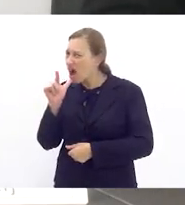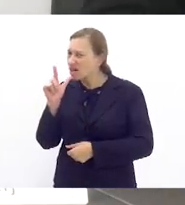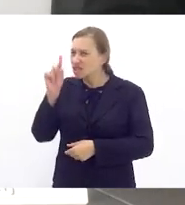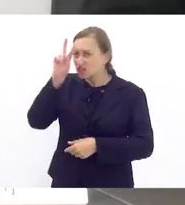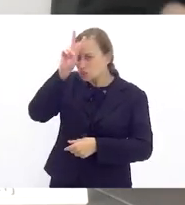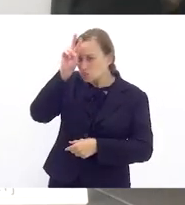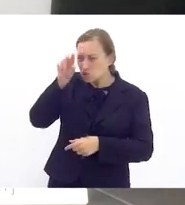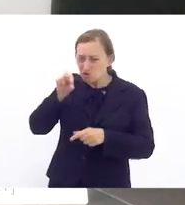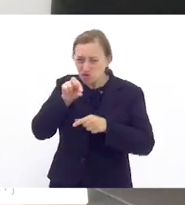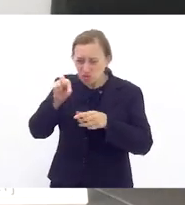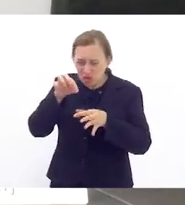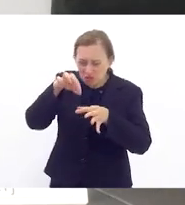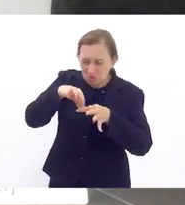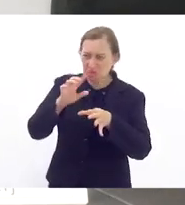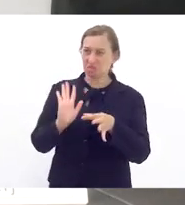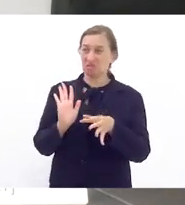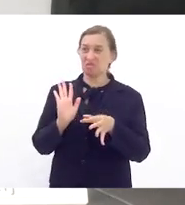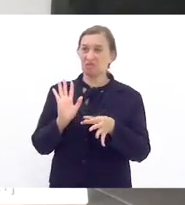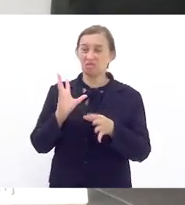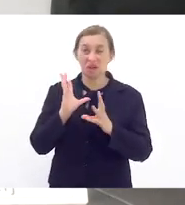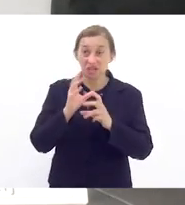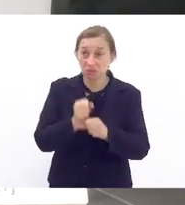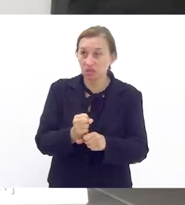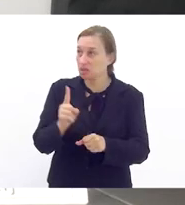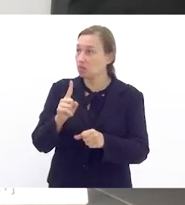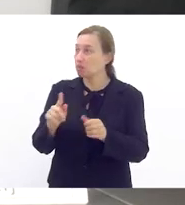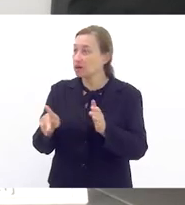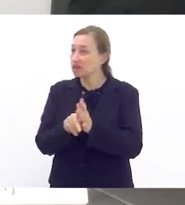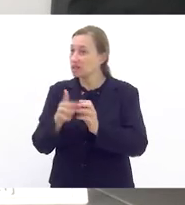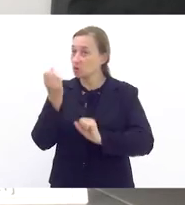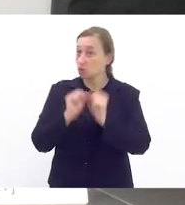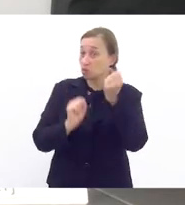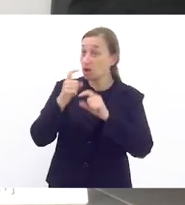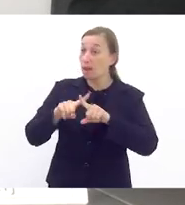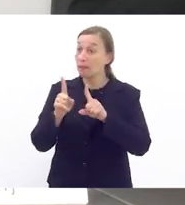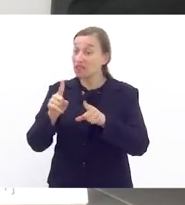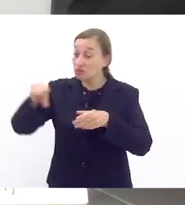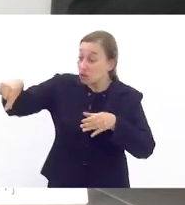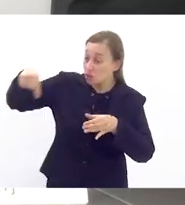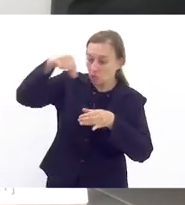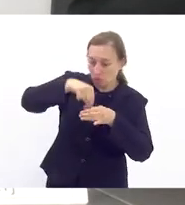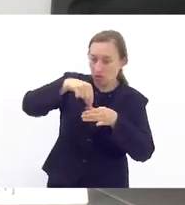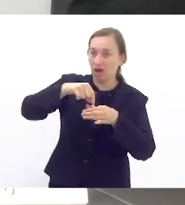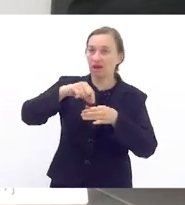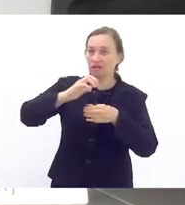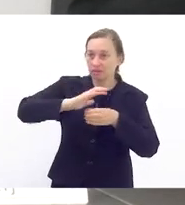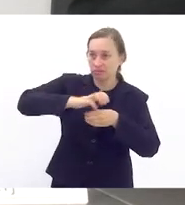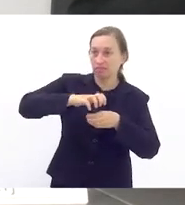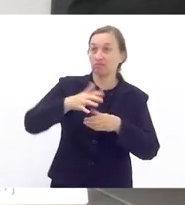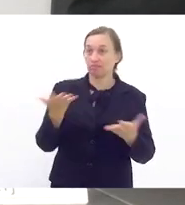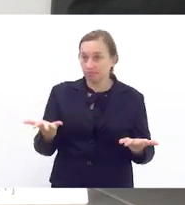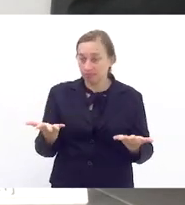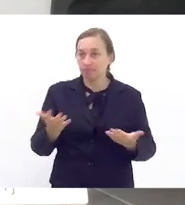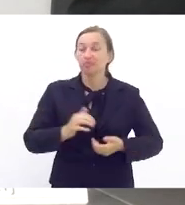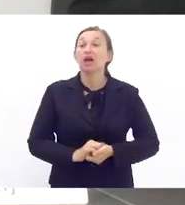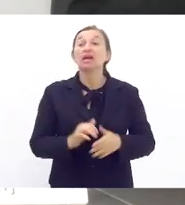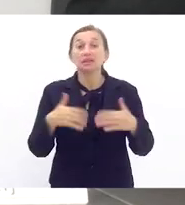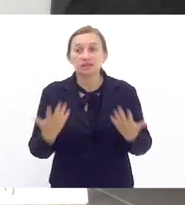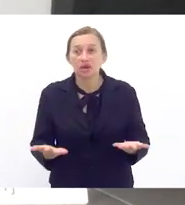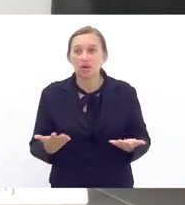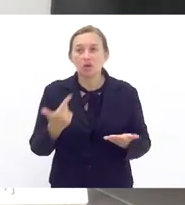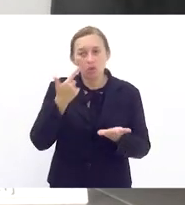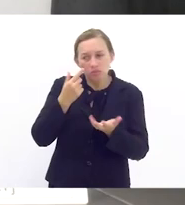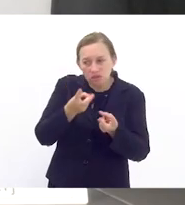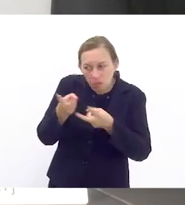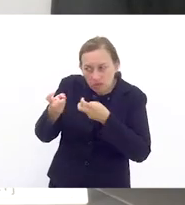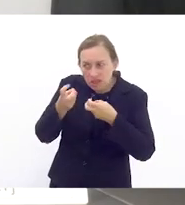dentro. Só para resumir, assim, não era da indústria, aquilo foi colocado, eu verifiquei que foi colocada na garrafa. E aí que eu comecei a ver